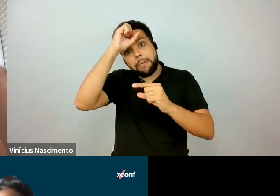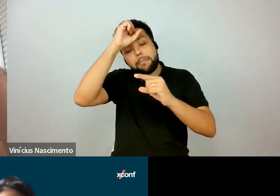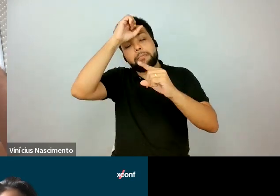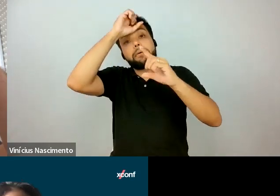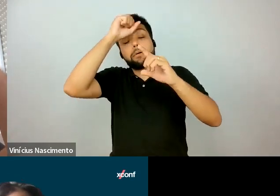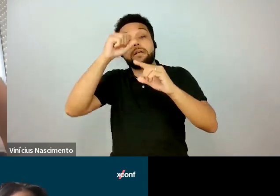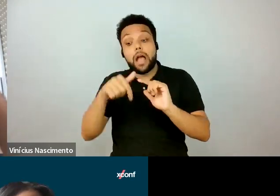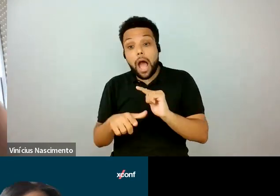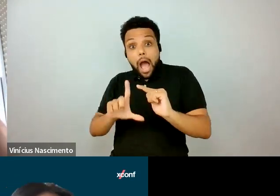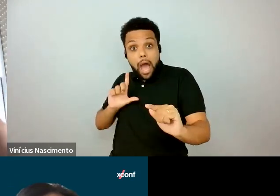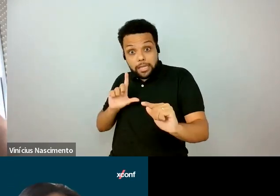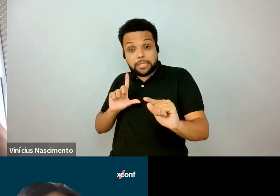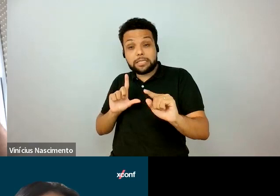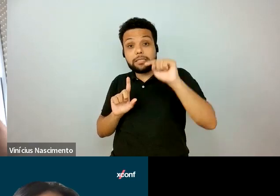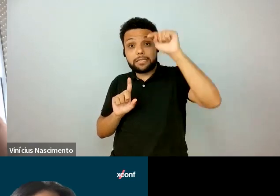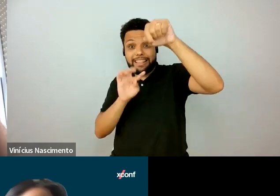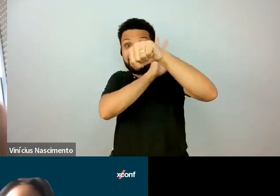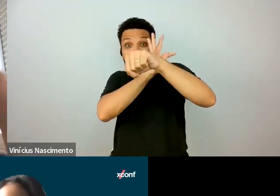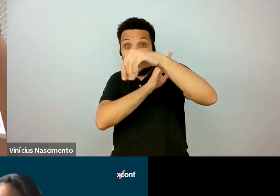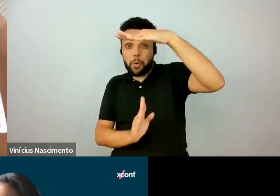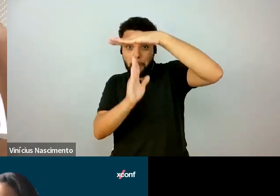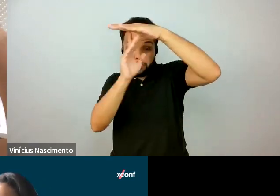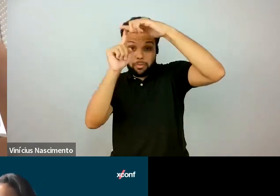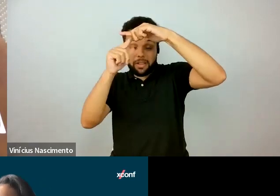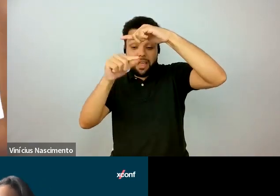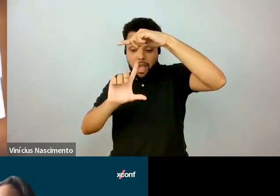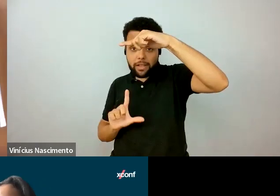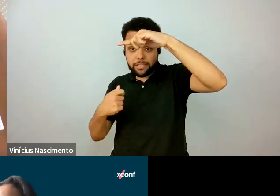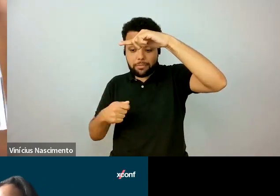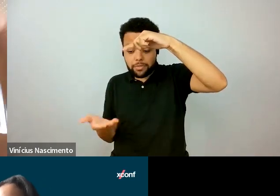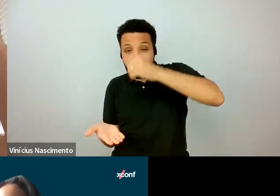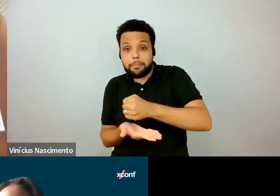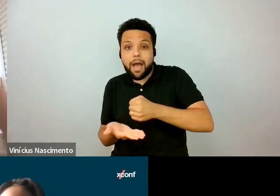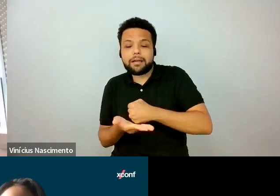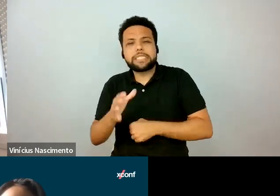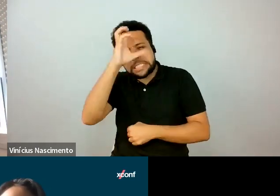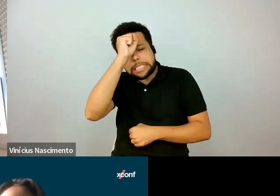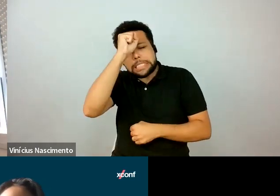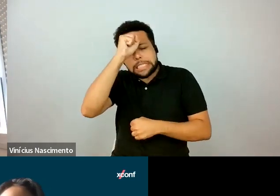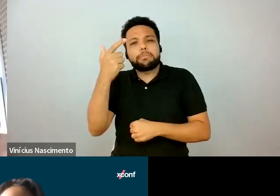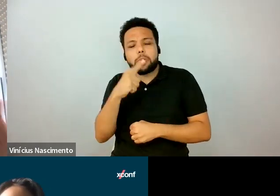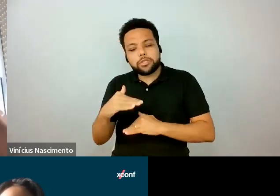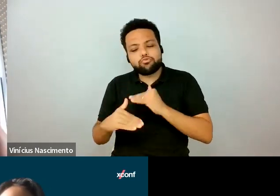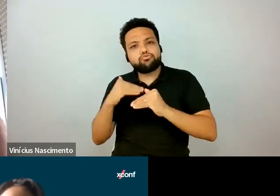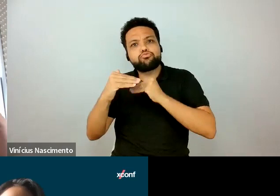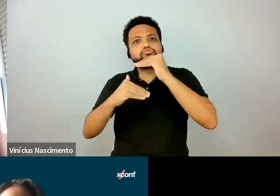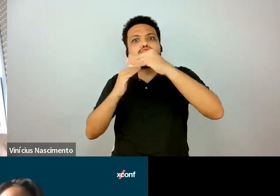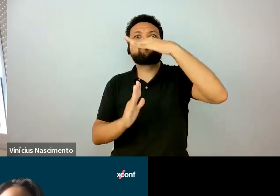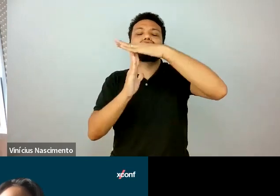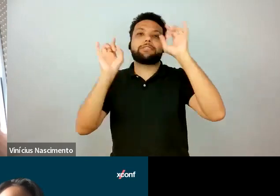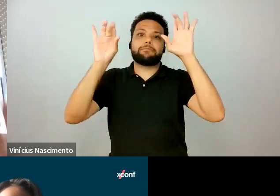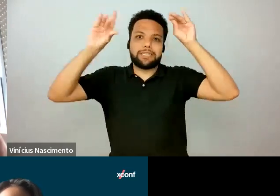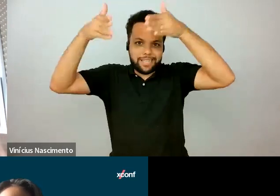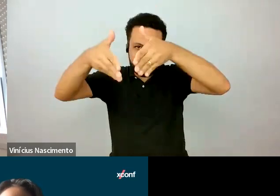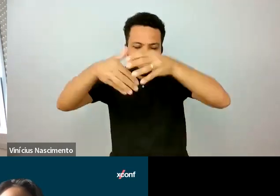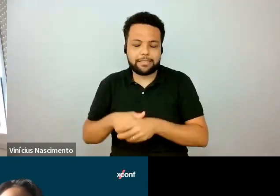entendimento antes de algum conteúdo mais básico para conseguir ir escalando, né, ir evoluindo. As pessoas técnicas,